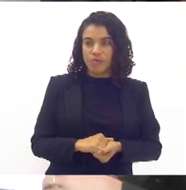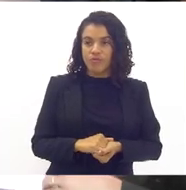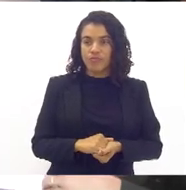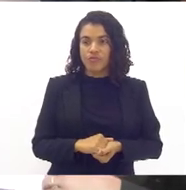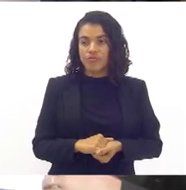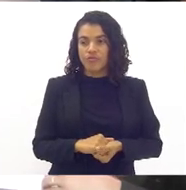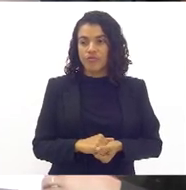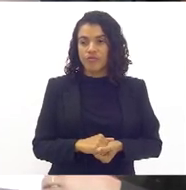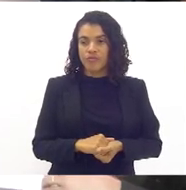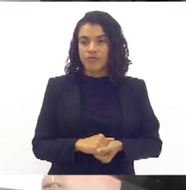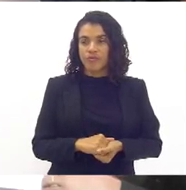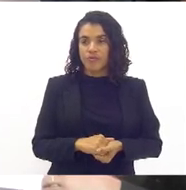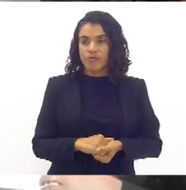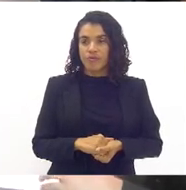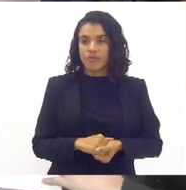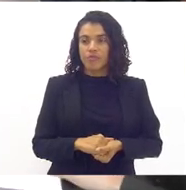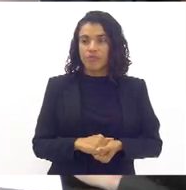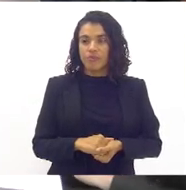palavra, deputado Luiz Paulo.